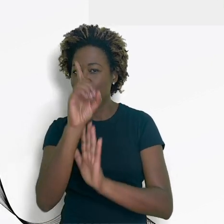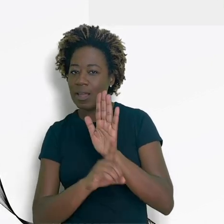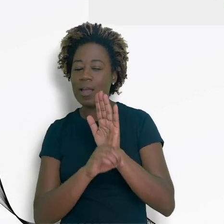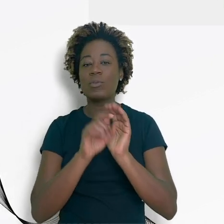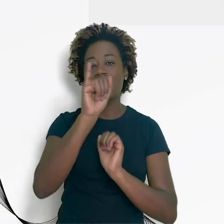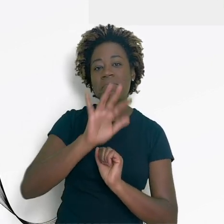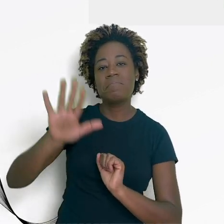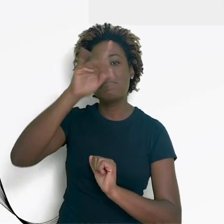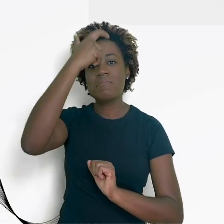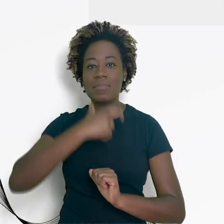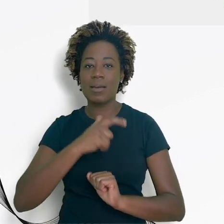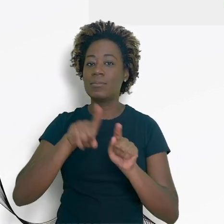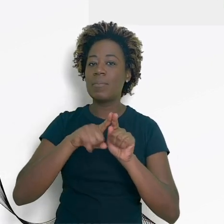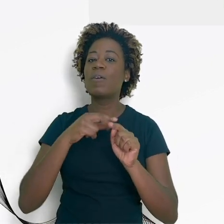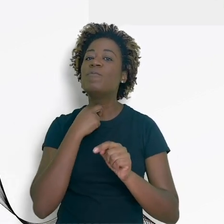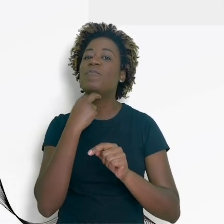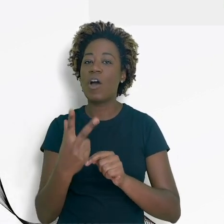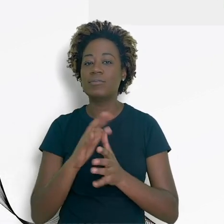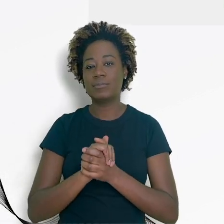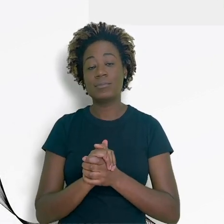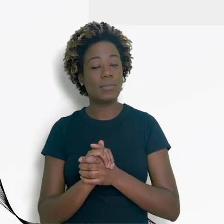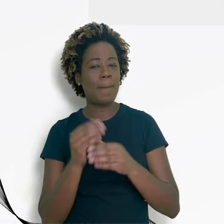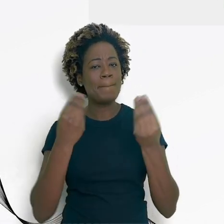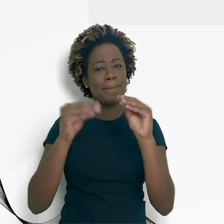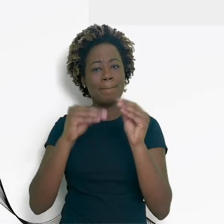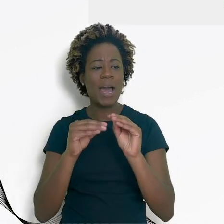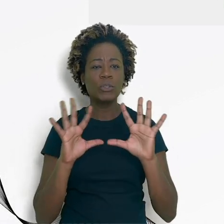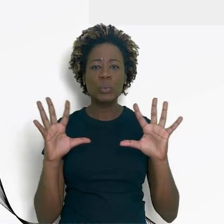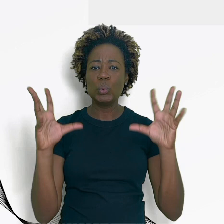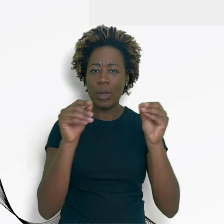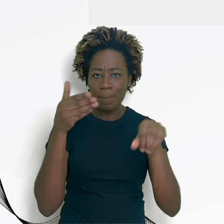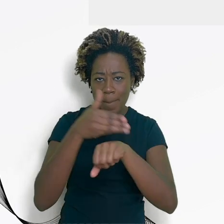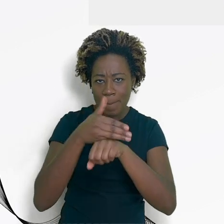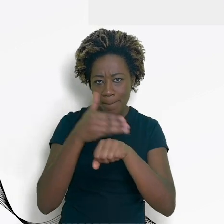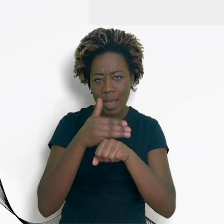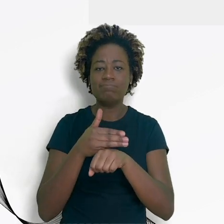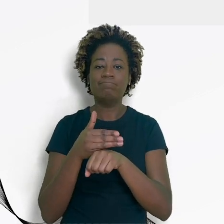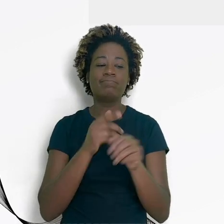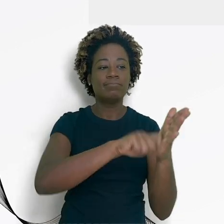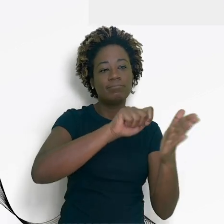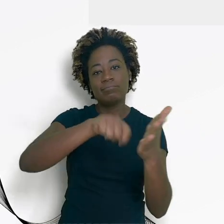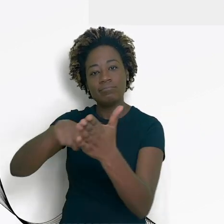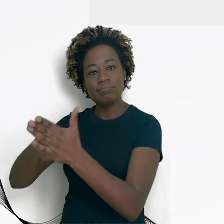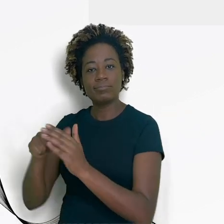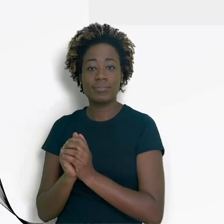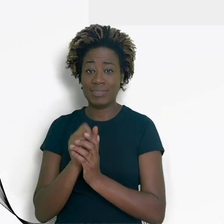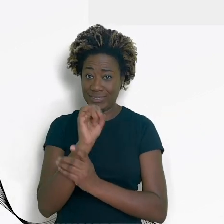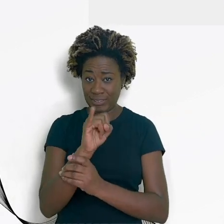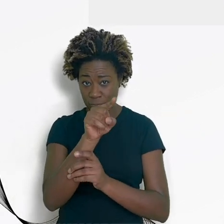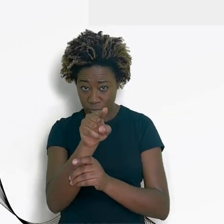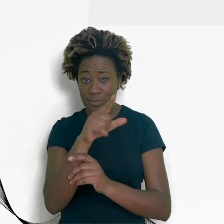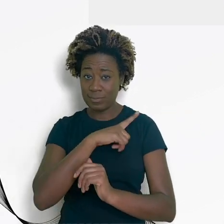É muito importante que quando você vai montar um espetáculo, você recolha direitos de imagem e voz de todos aqueles que fizeram parte dessa montagem. Sobretudo se